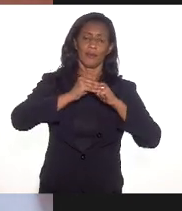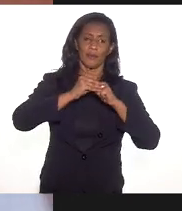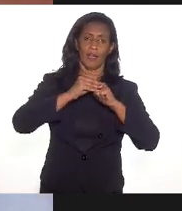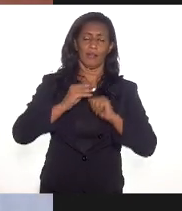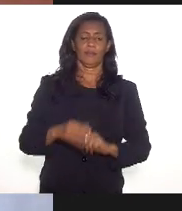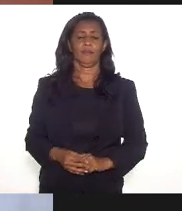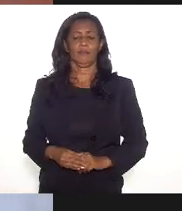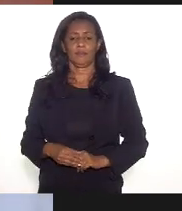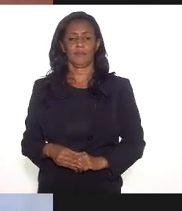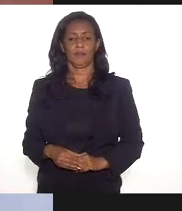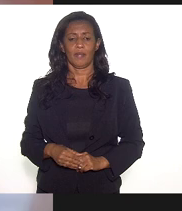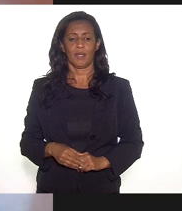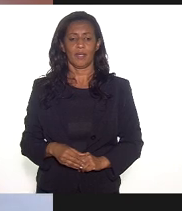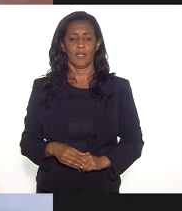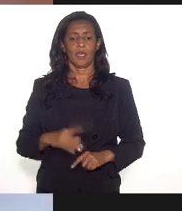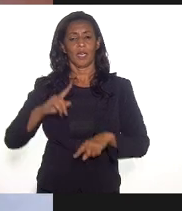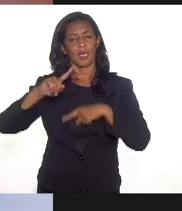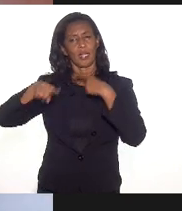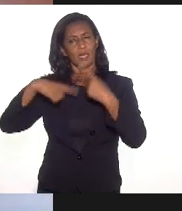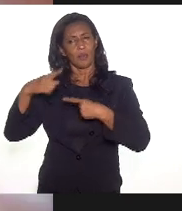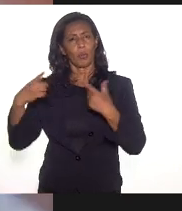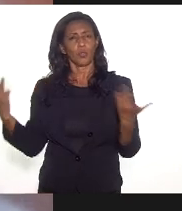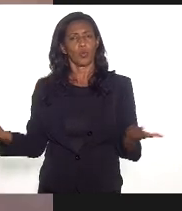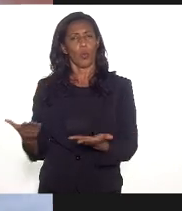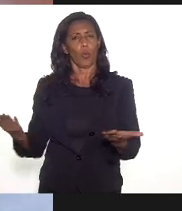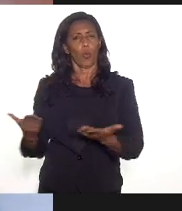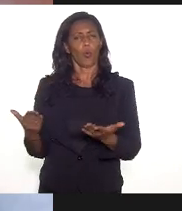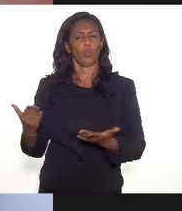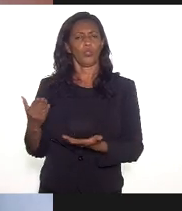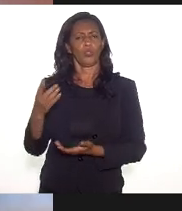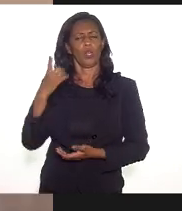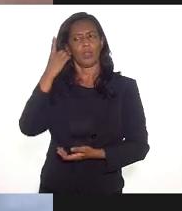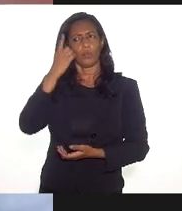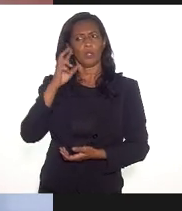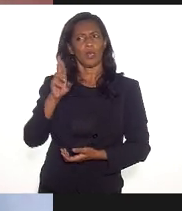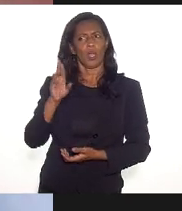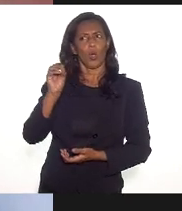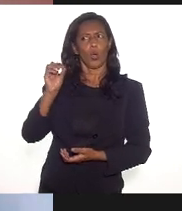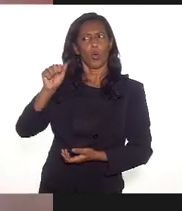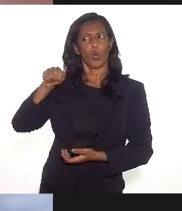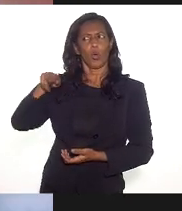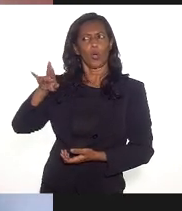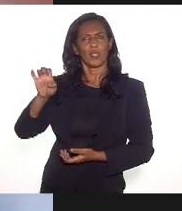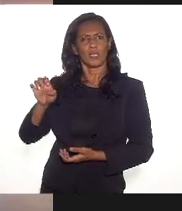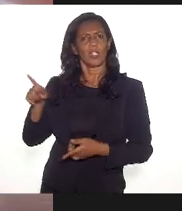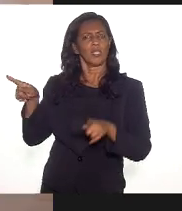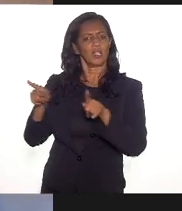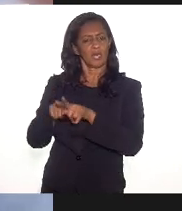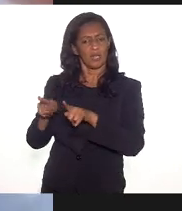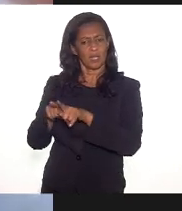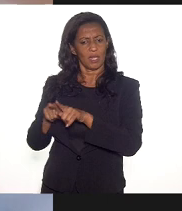fizemos. Hoje, a deputada Rosane Félix falou sobre o assunto.